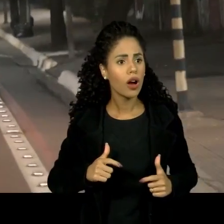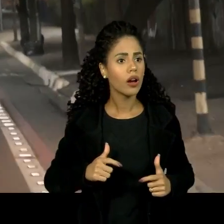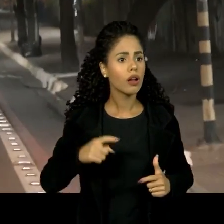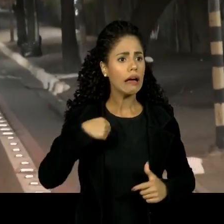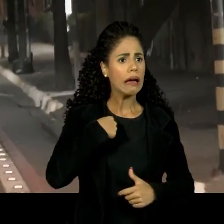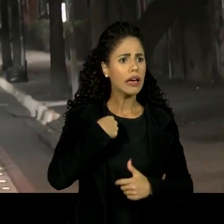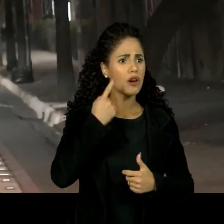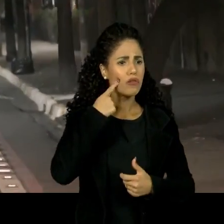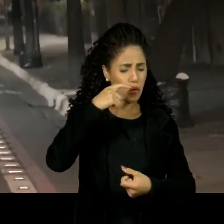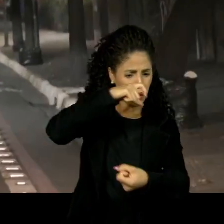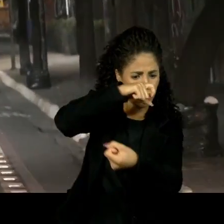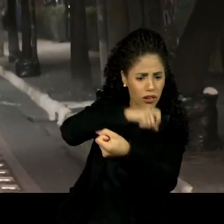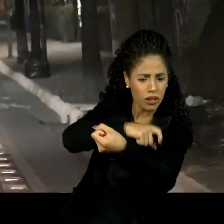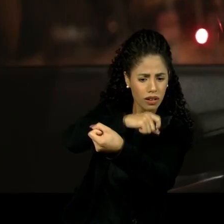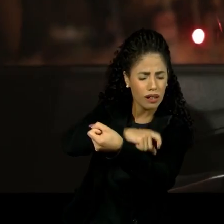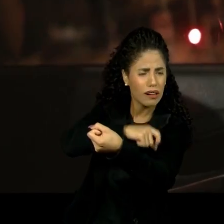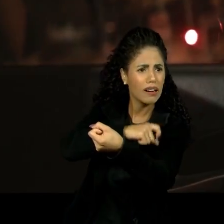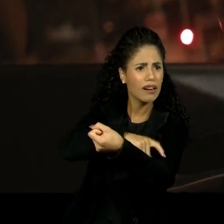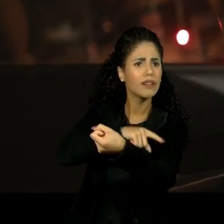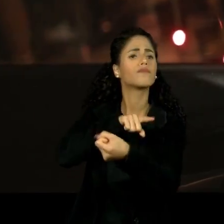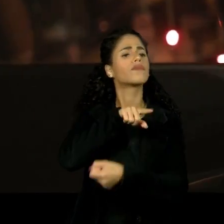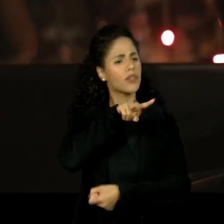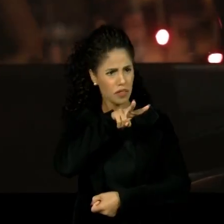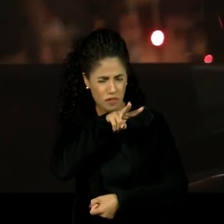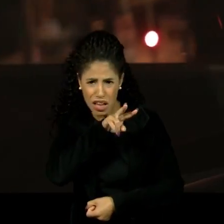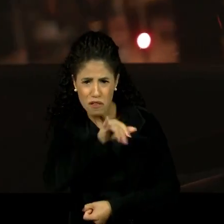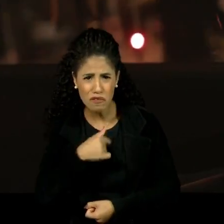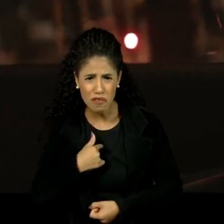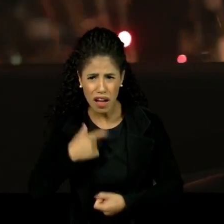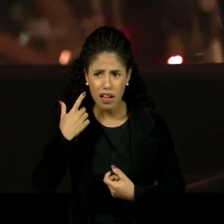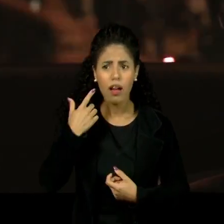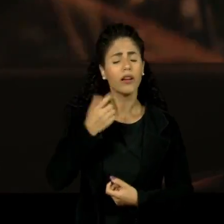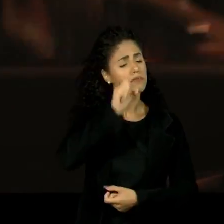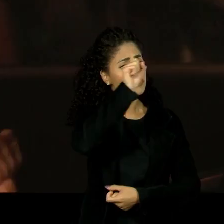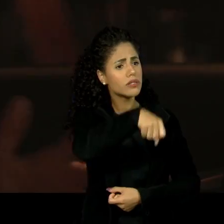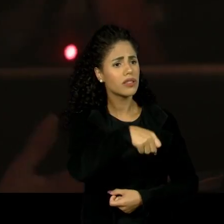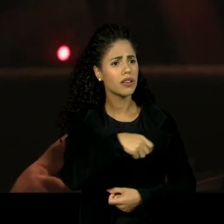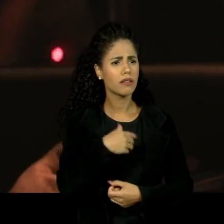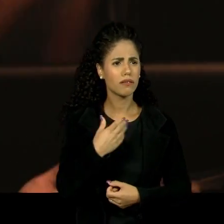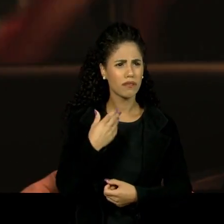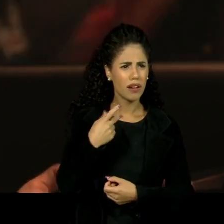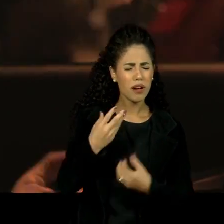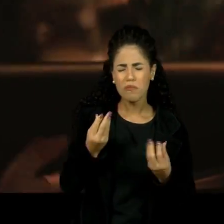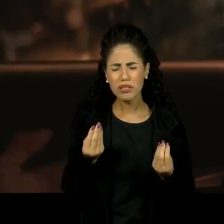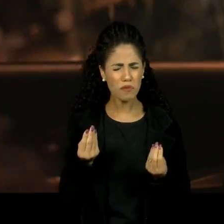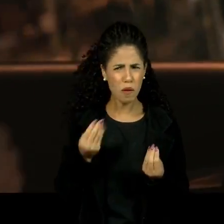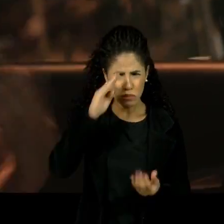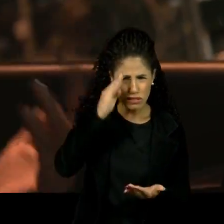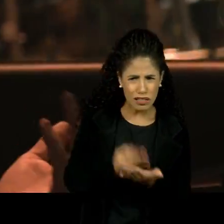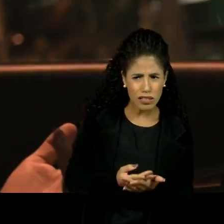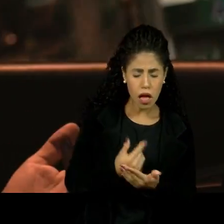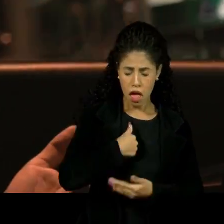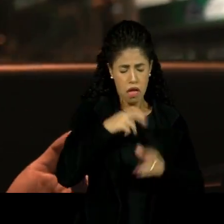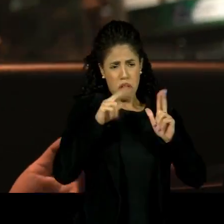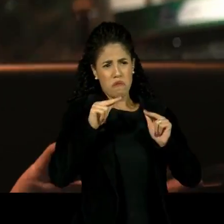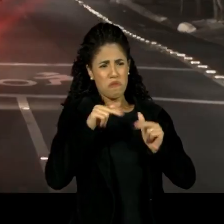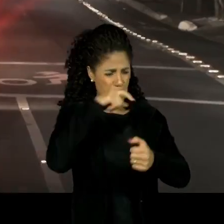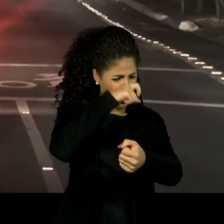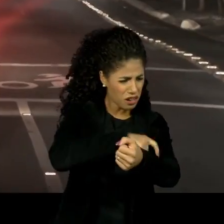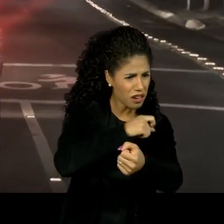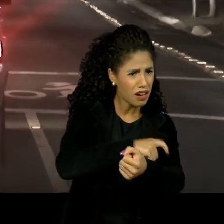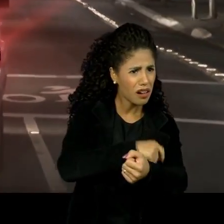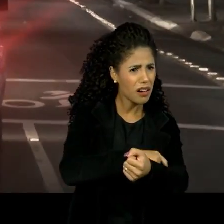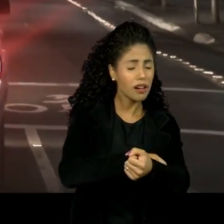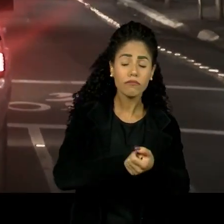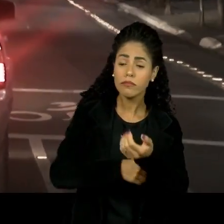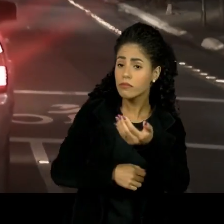vou fazer quimioterapia? Ela falou, com certeza, né? Olha a sua idade. Não, tipo, como assim com certeza? Eu nunca fiz quimioterapia antes. Ela